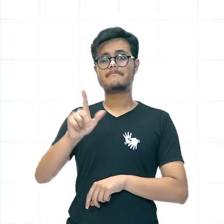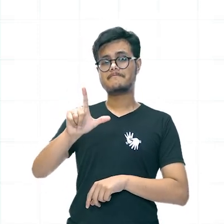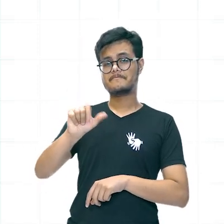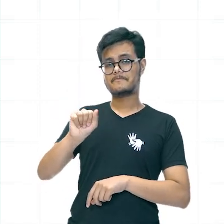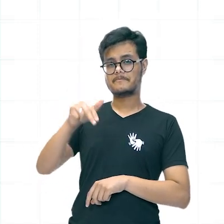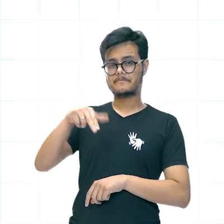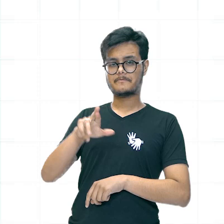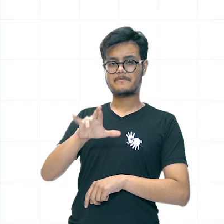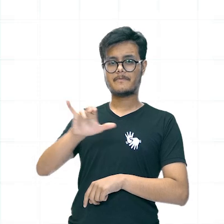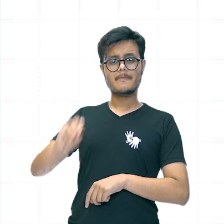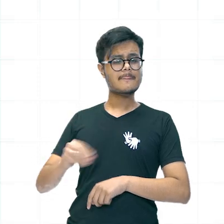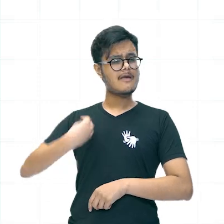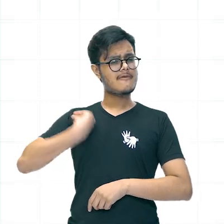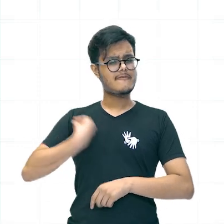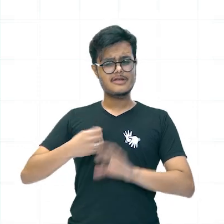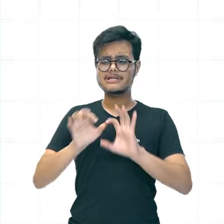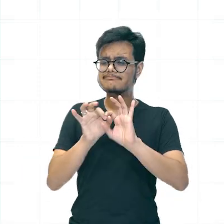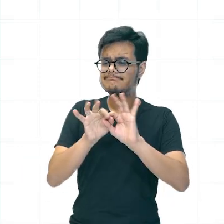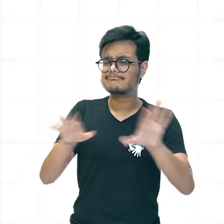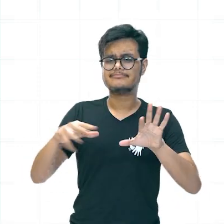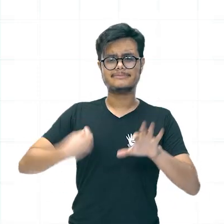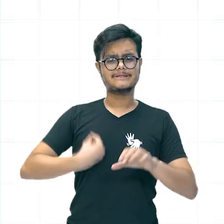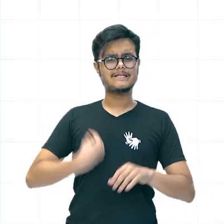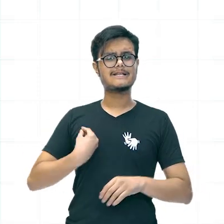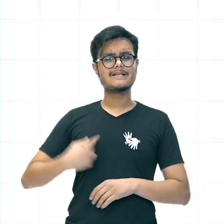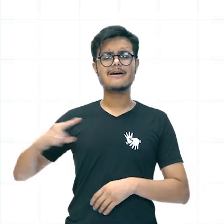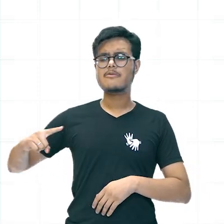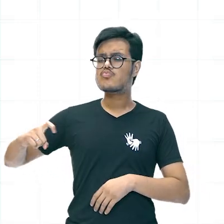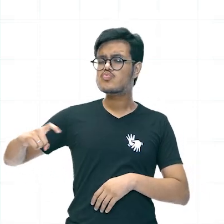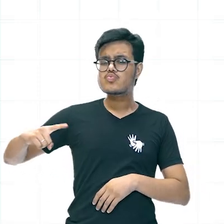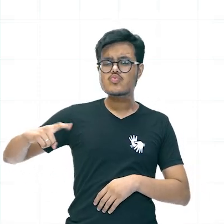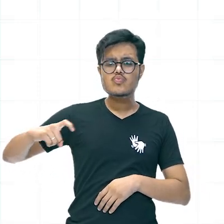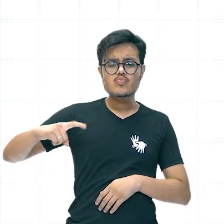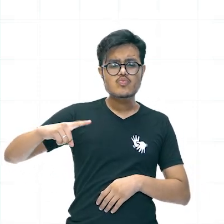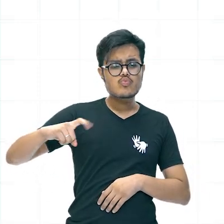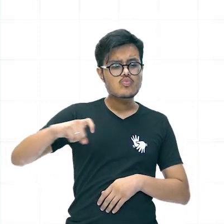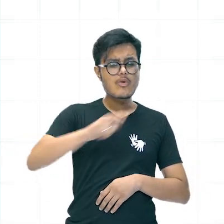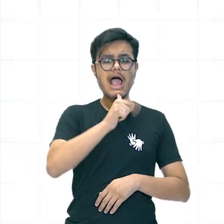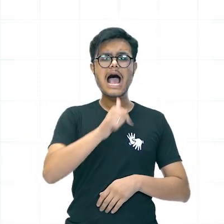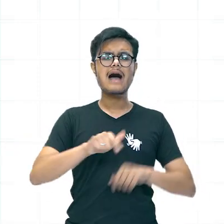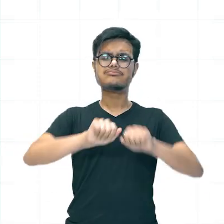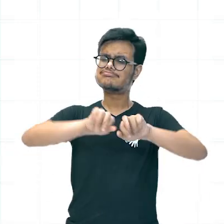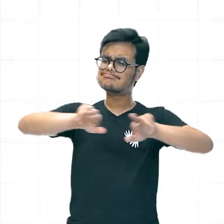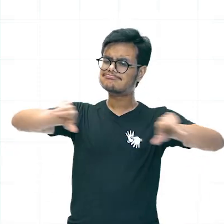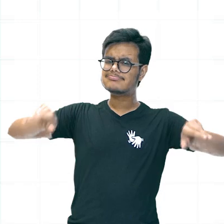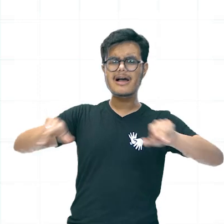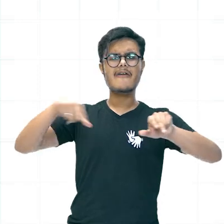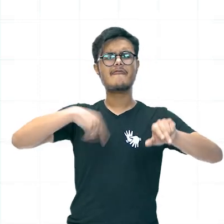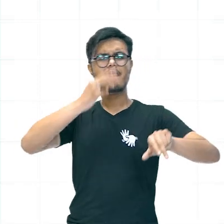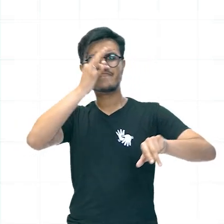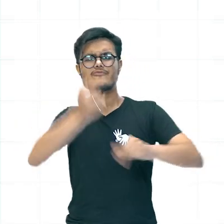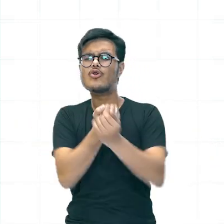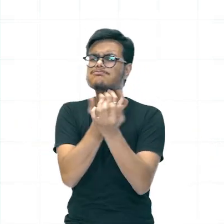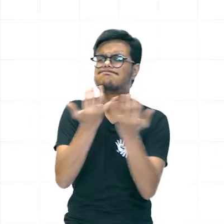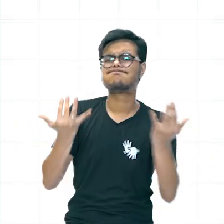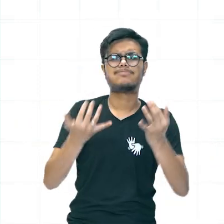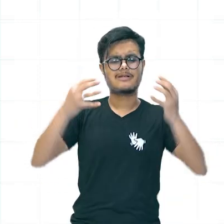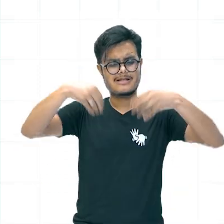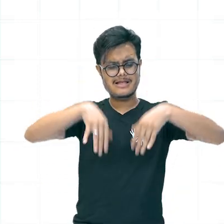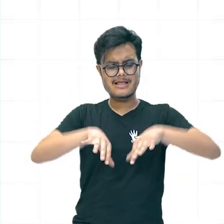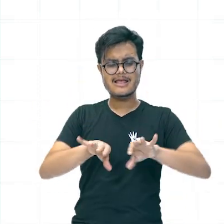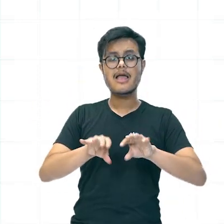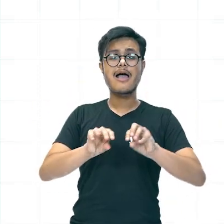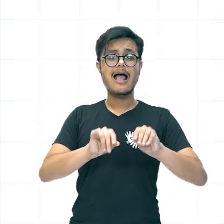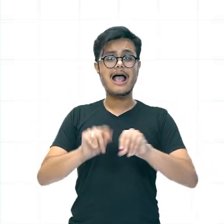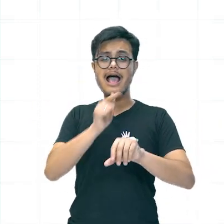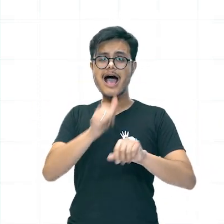verme achatado de vida livre que habita geralmente em rios e lagos, né, vivendo em folhas, troncos submersos. Você